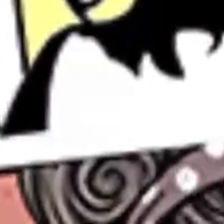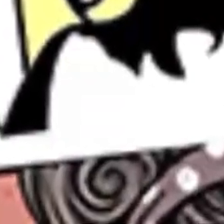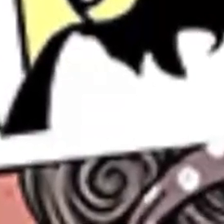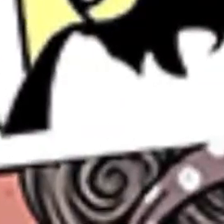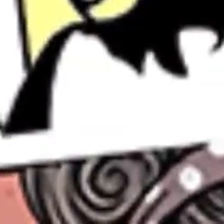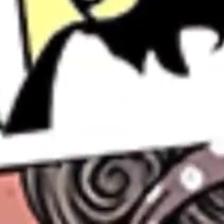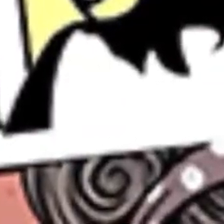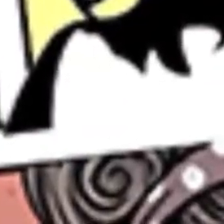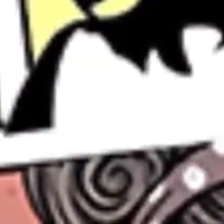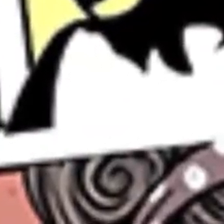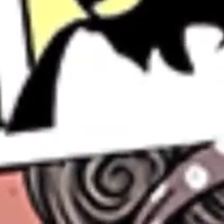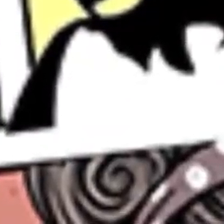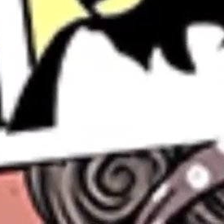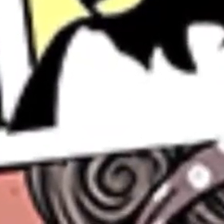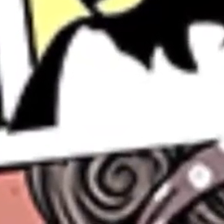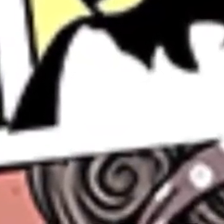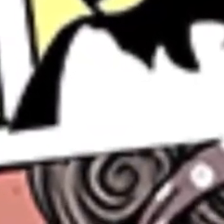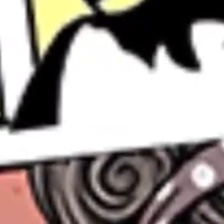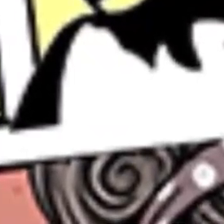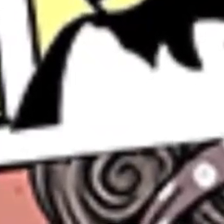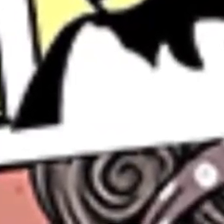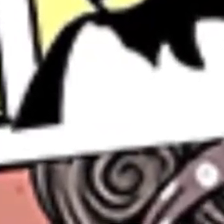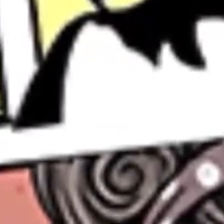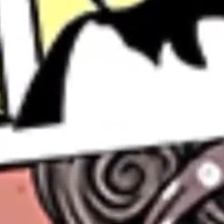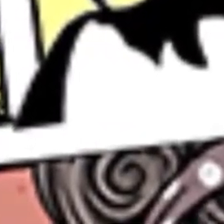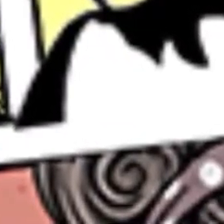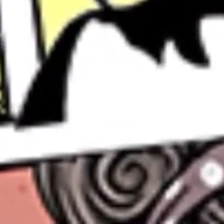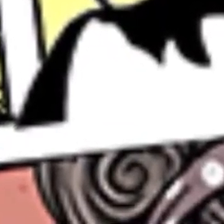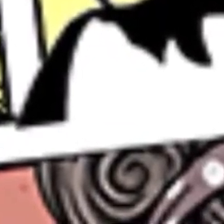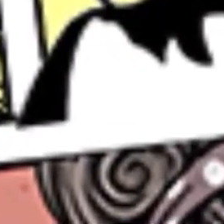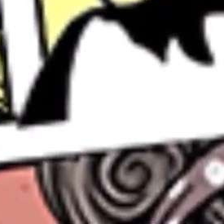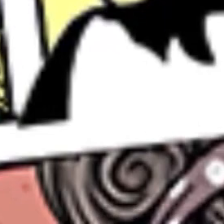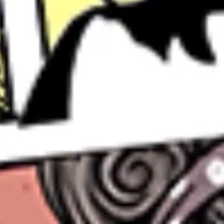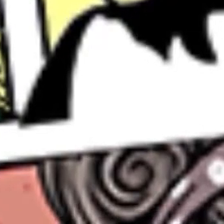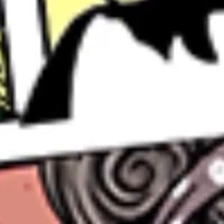mulher toda mulher num